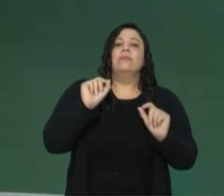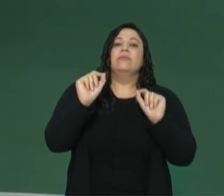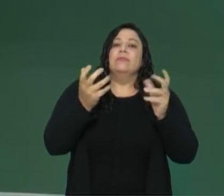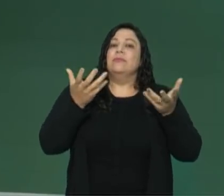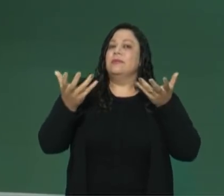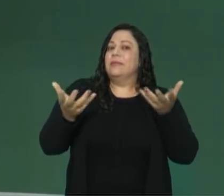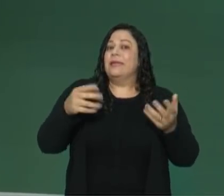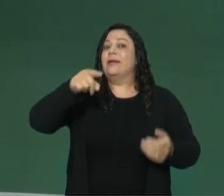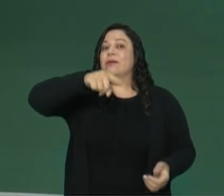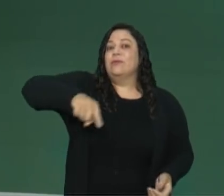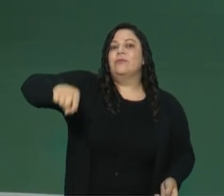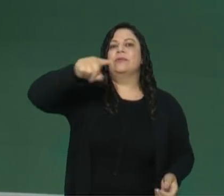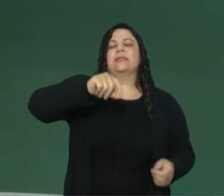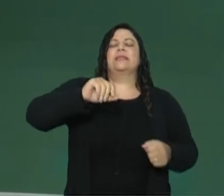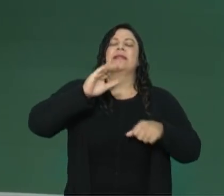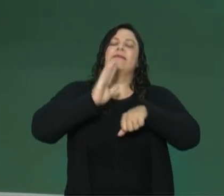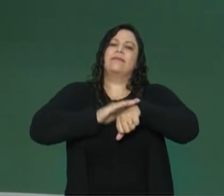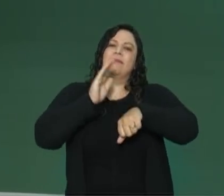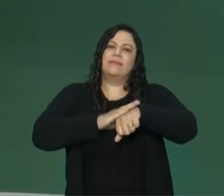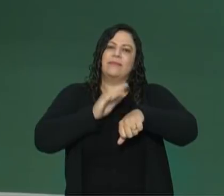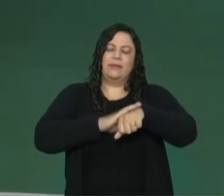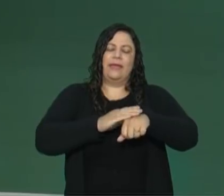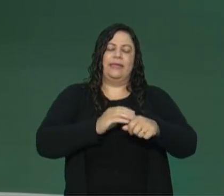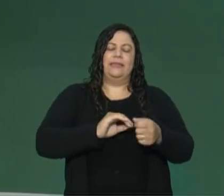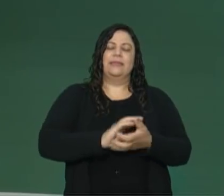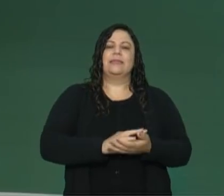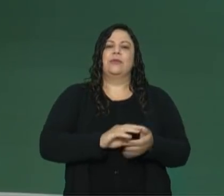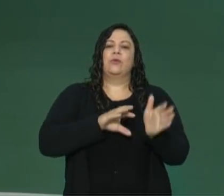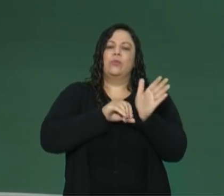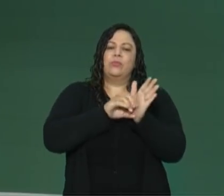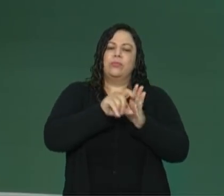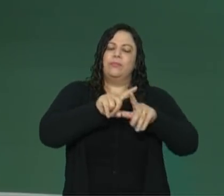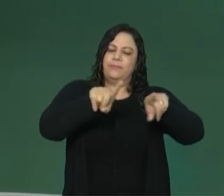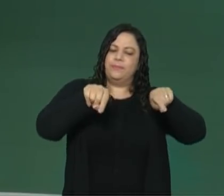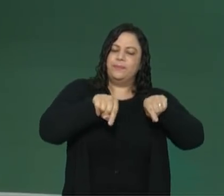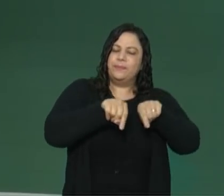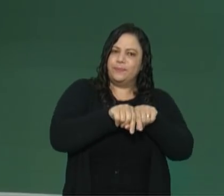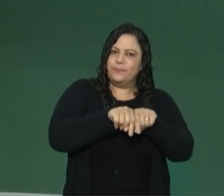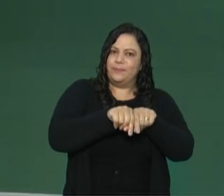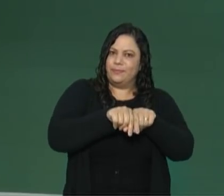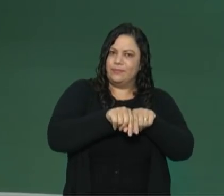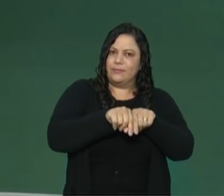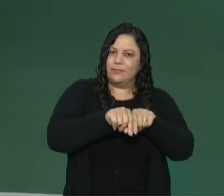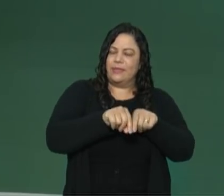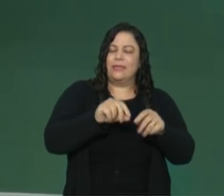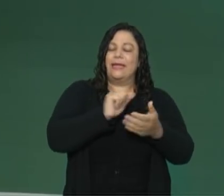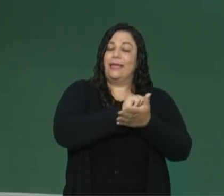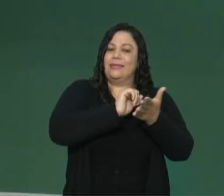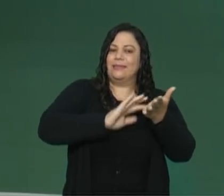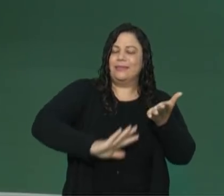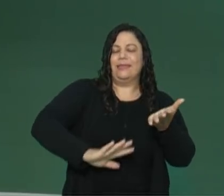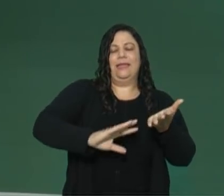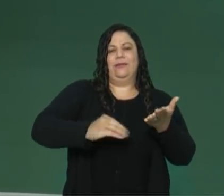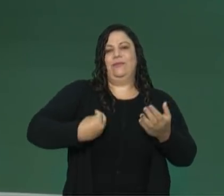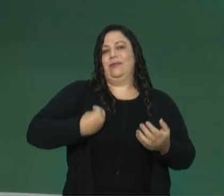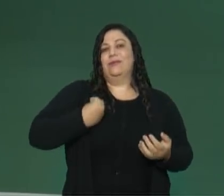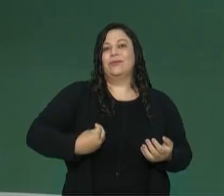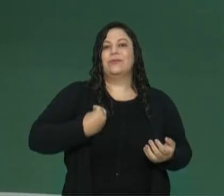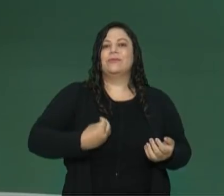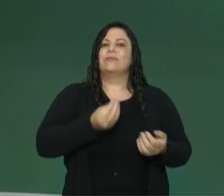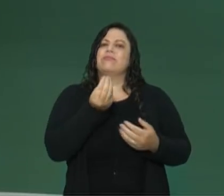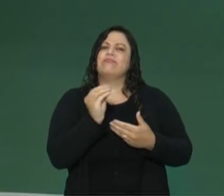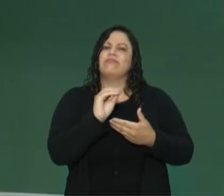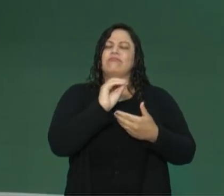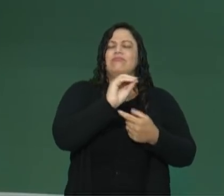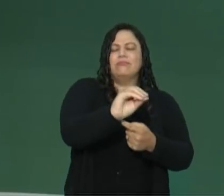você faça aí o registro de frequência no Google Class, não é isso? Precisa se cuidar com isso. Não esqueça, né? Às vezes aí